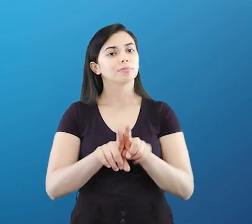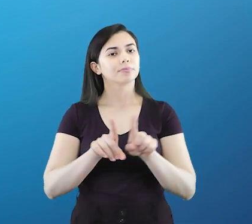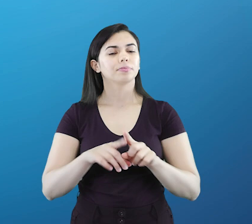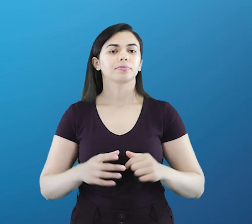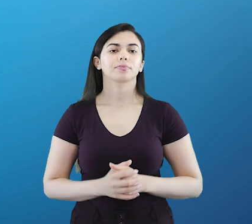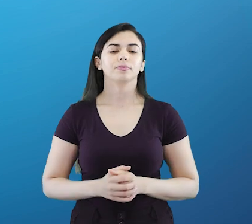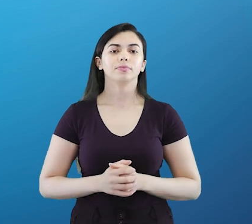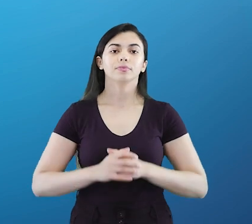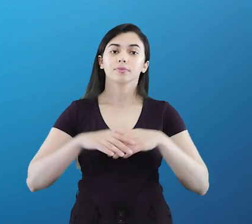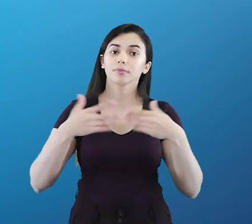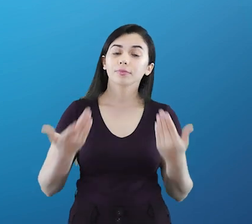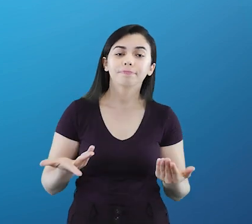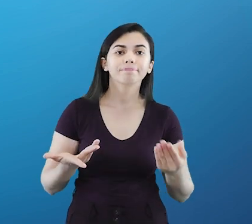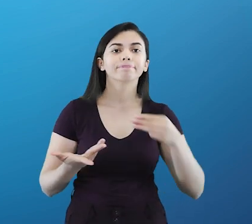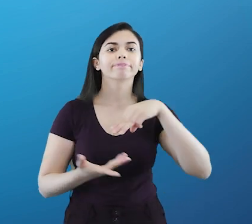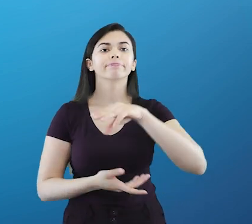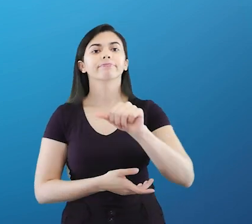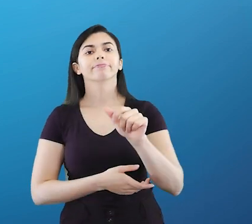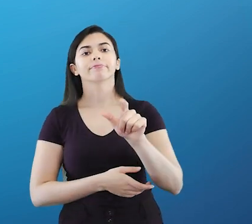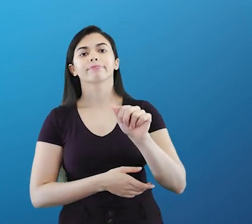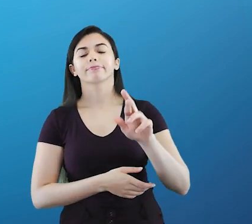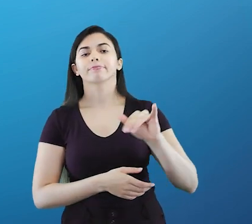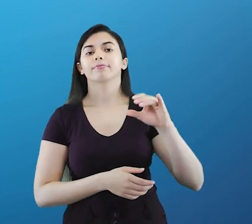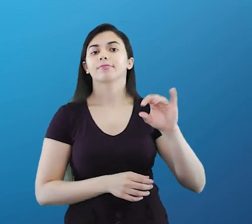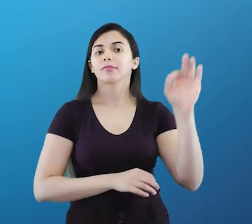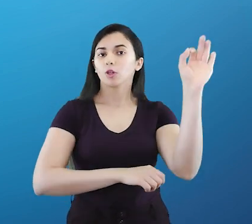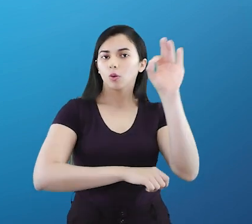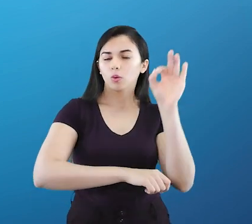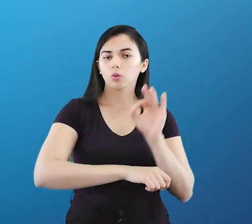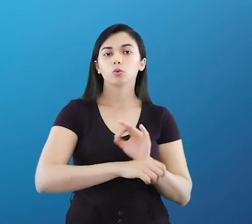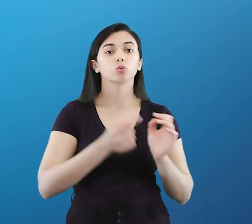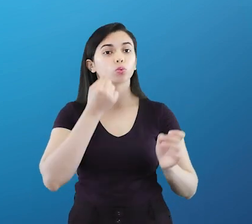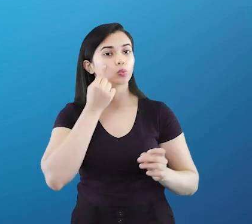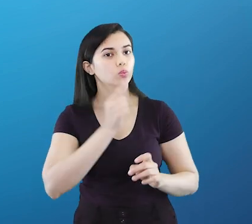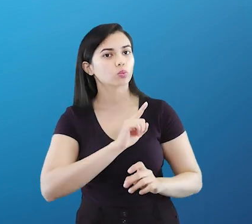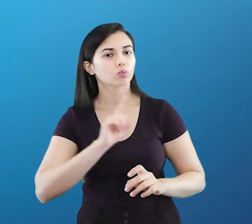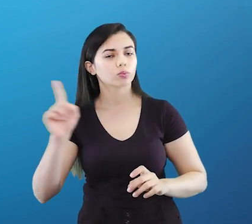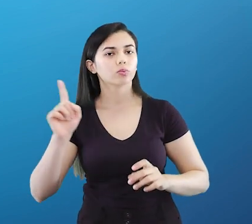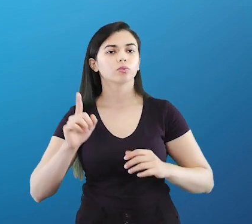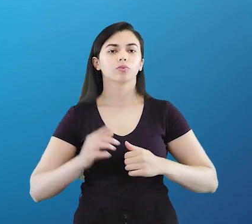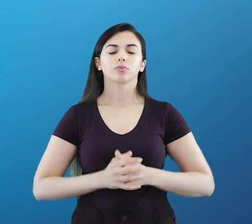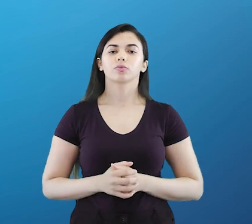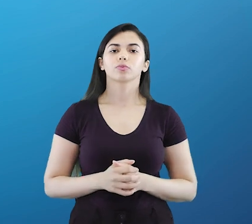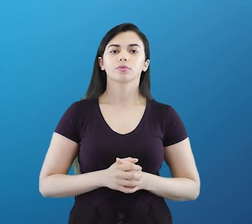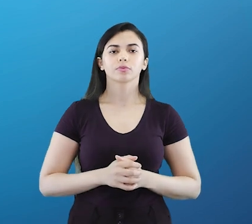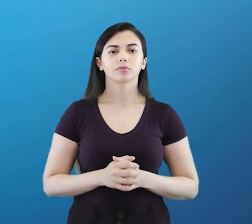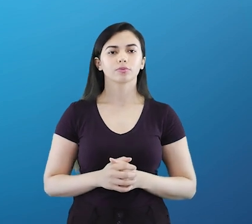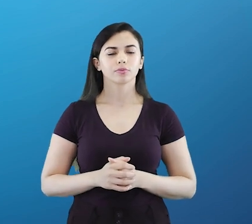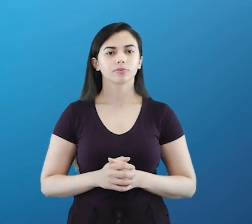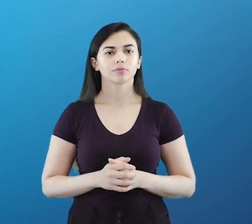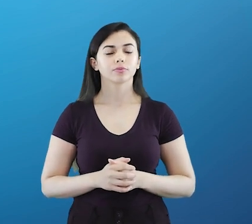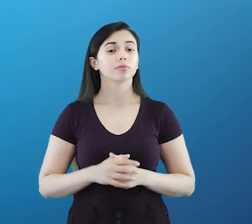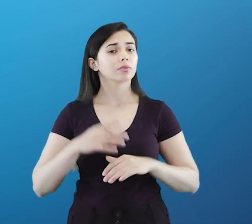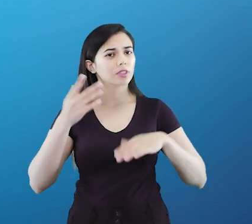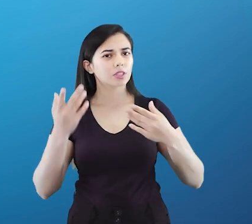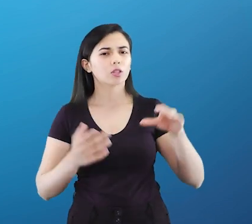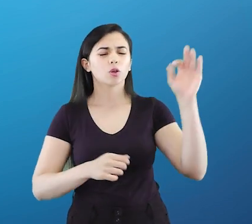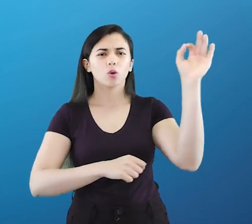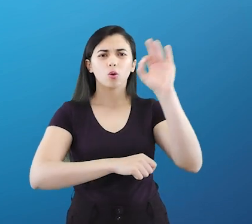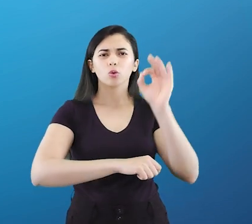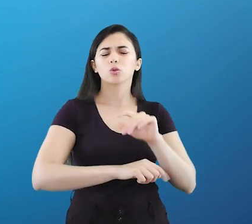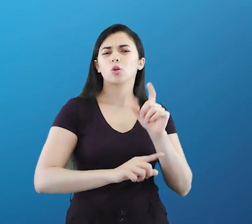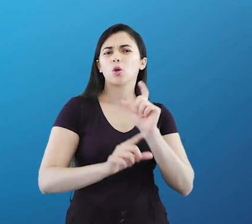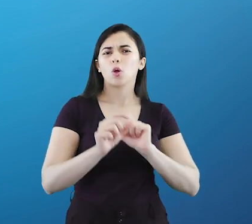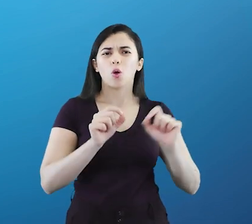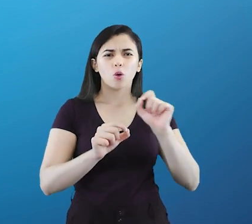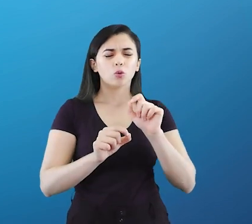malária ela é transmitida também por um inseto, aqui nós temos o inseto Anopheles, transmitido por essa fêmea. Ela é causada por um